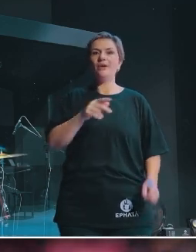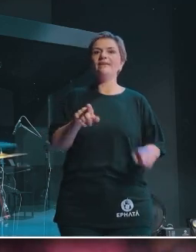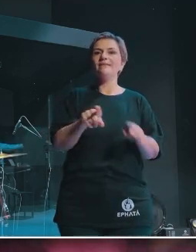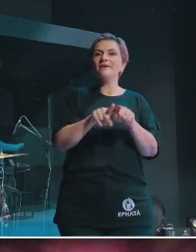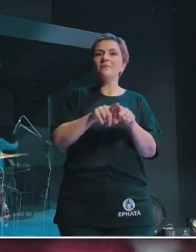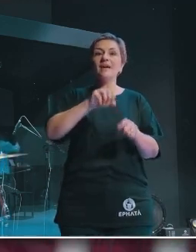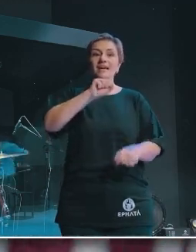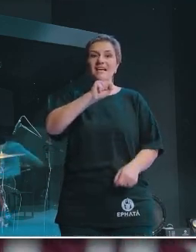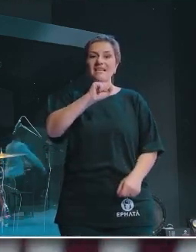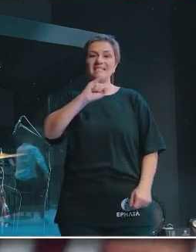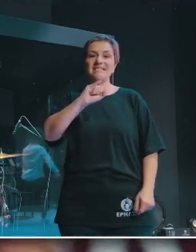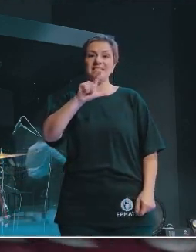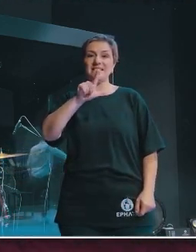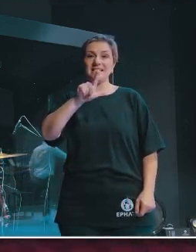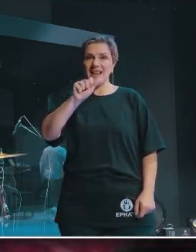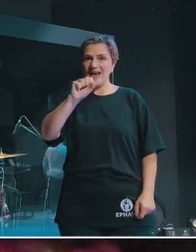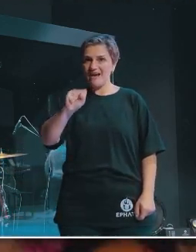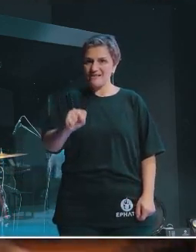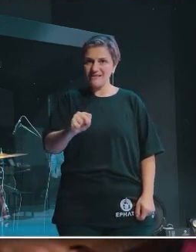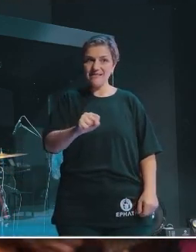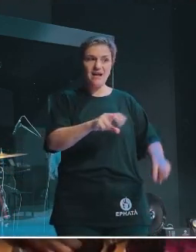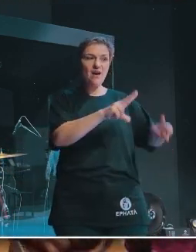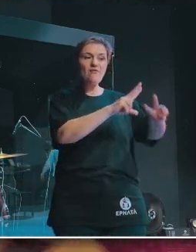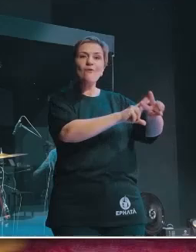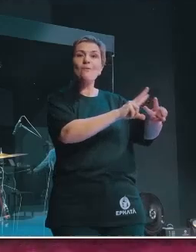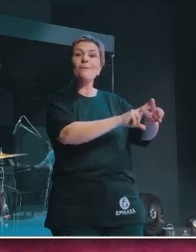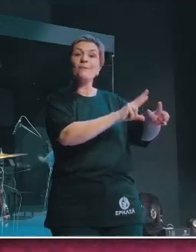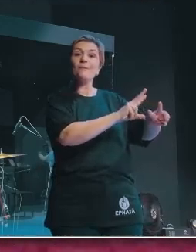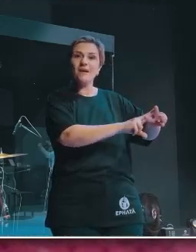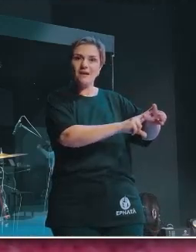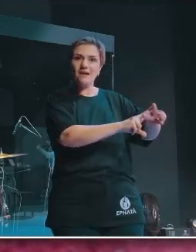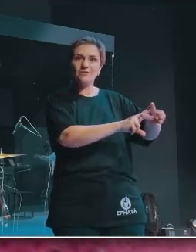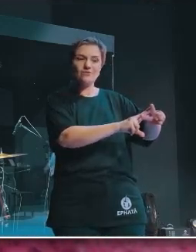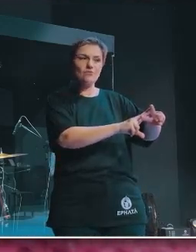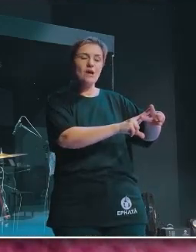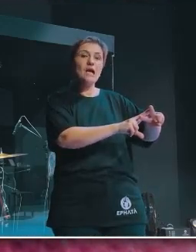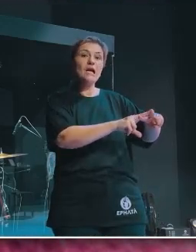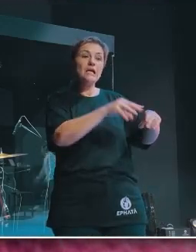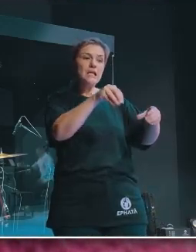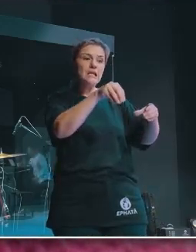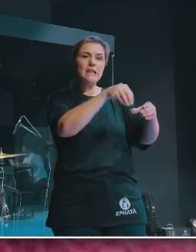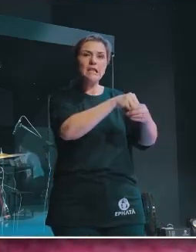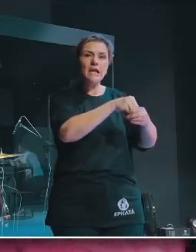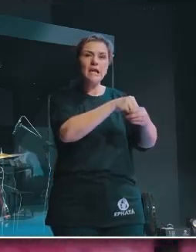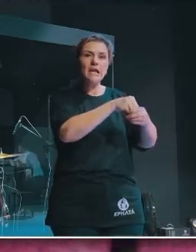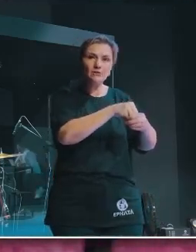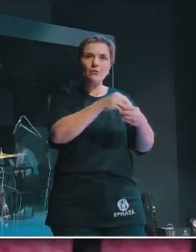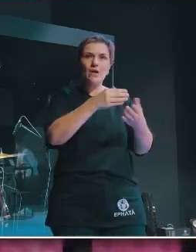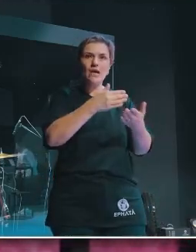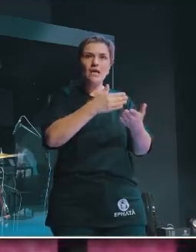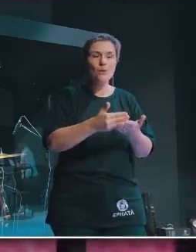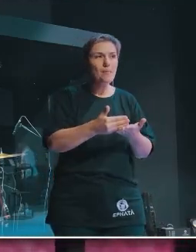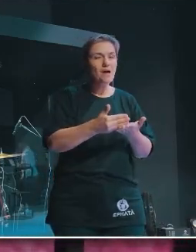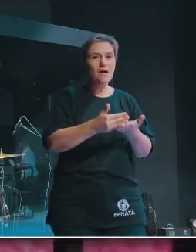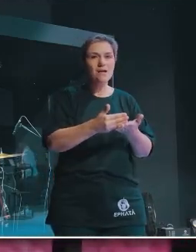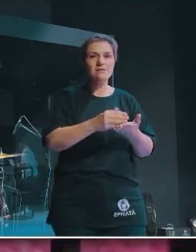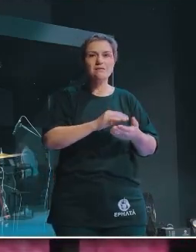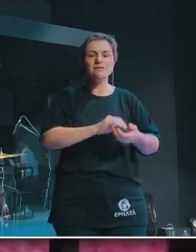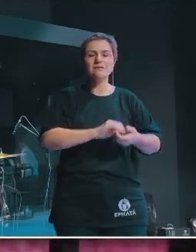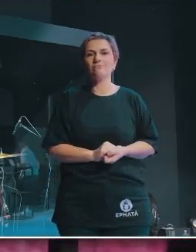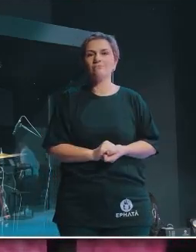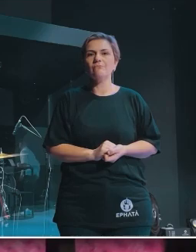eles estão presos. E eles, no meio daquela prisão, eles começam a reclamar.